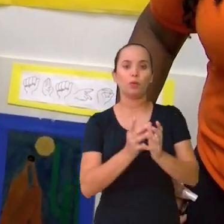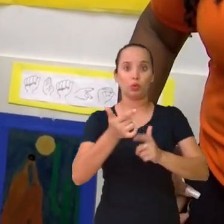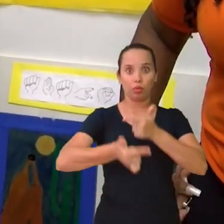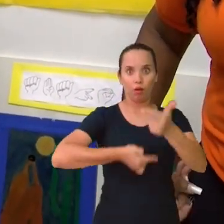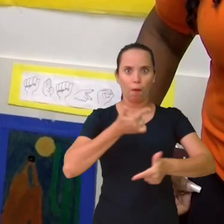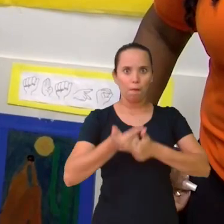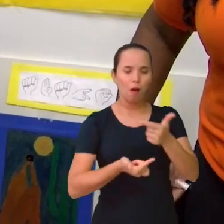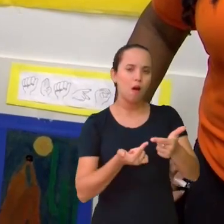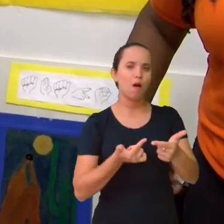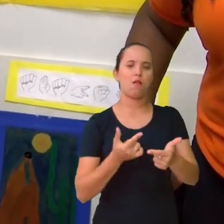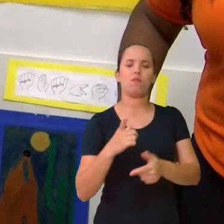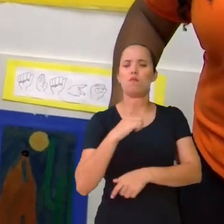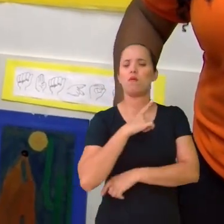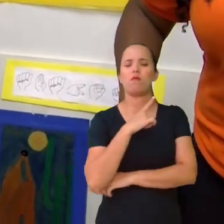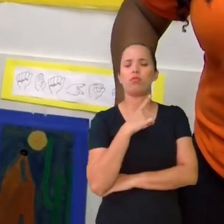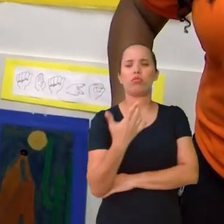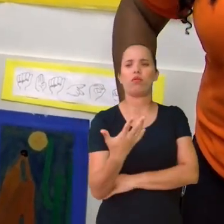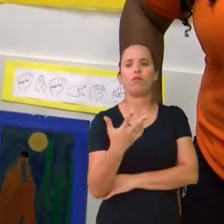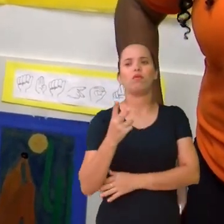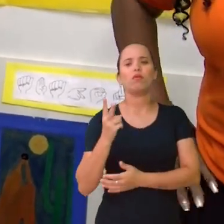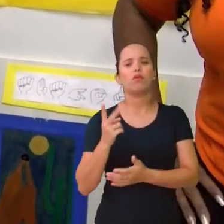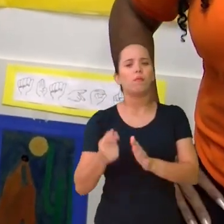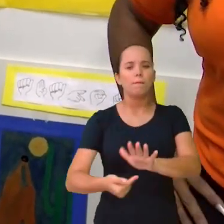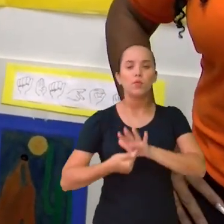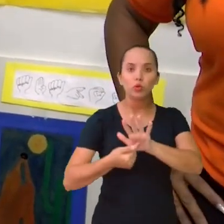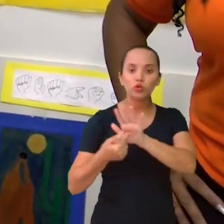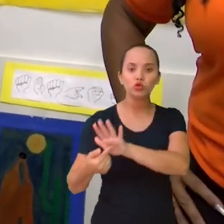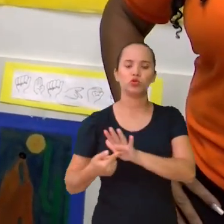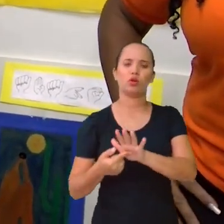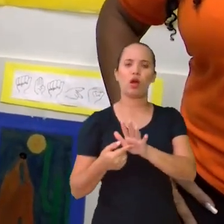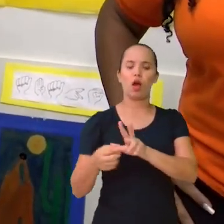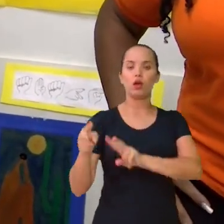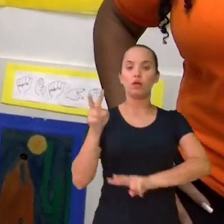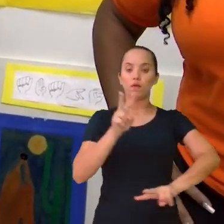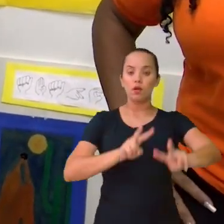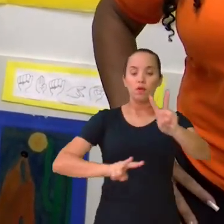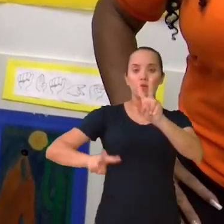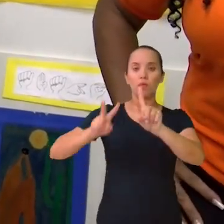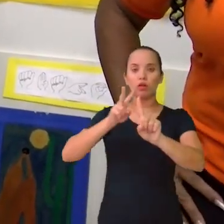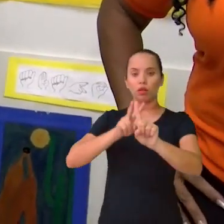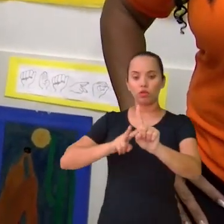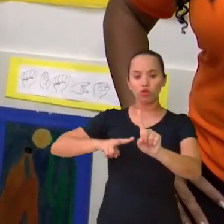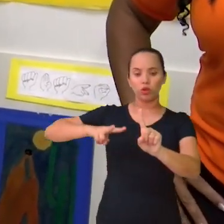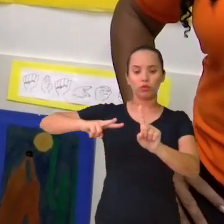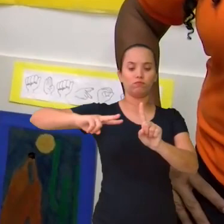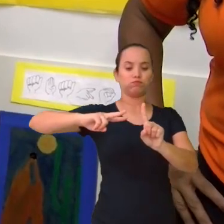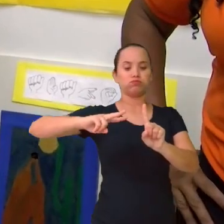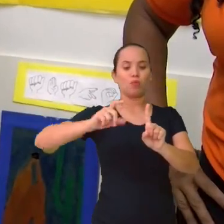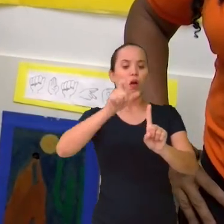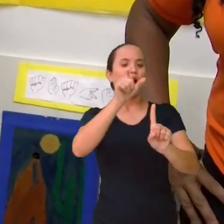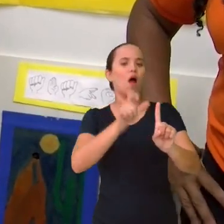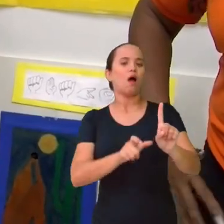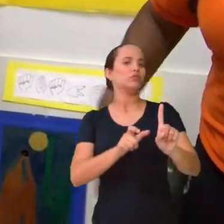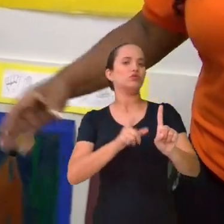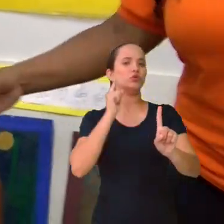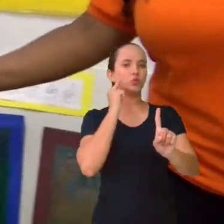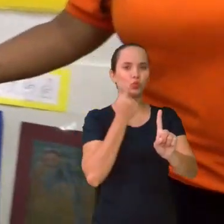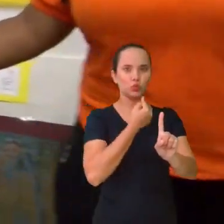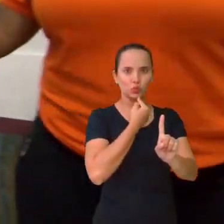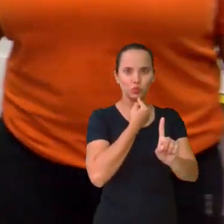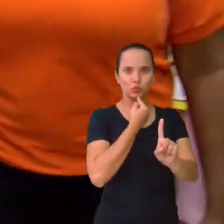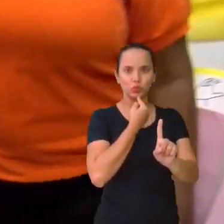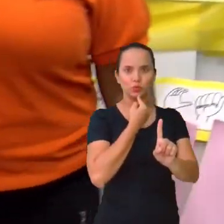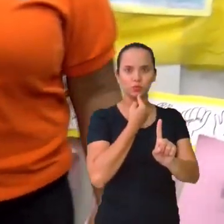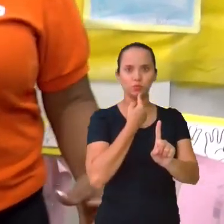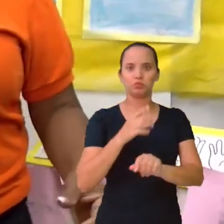Para que a gente possa mostrar e dar visibilidade ao sujeito surdo. Independente